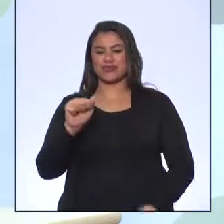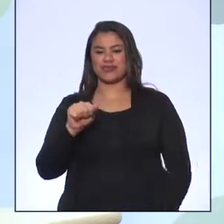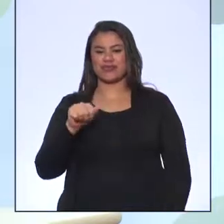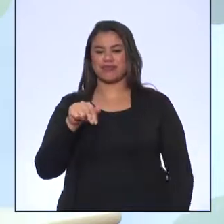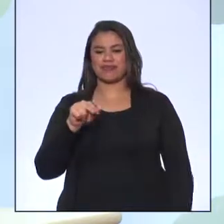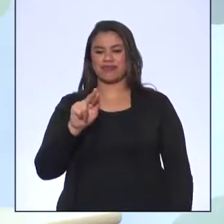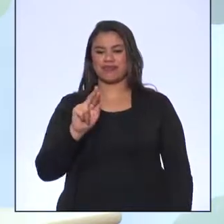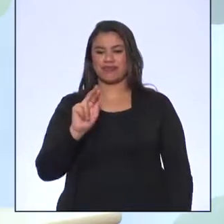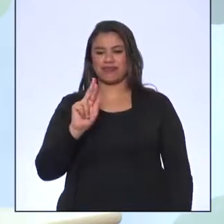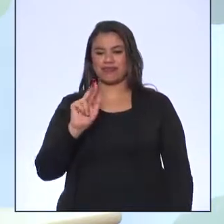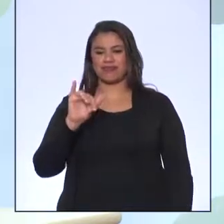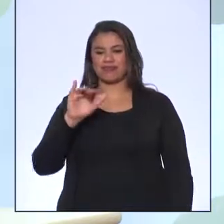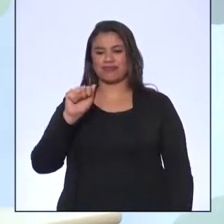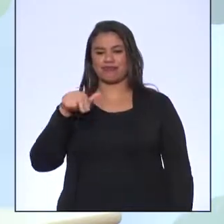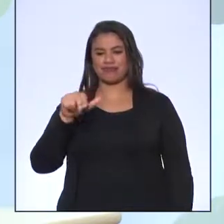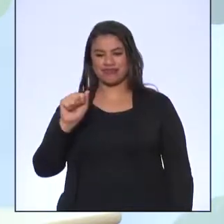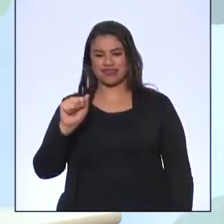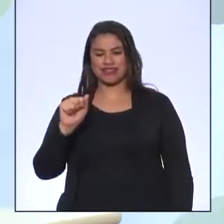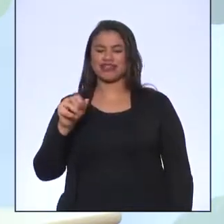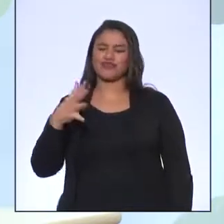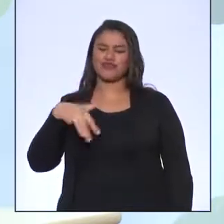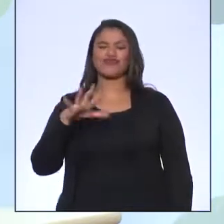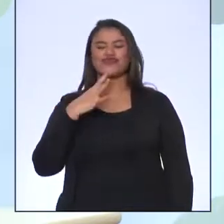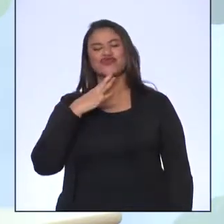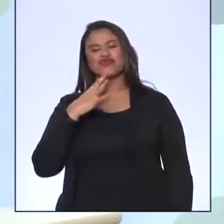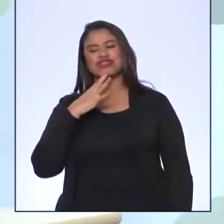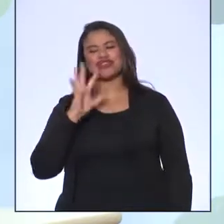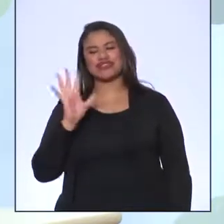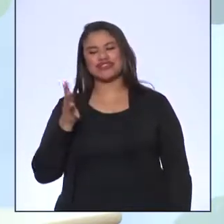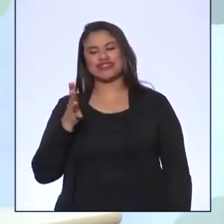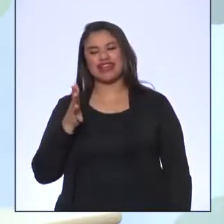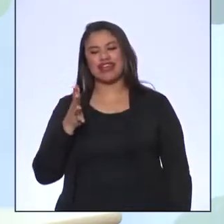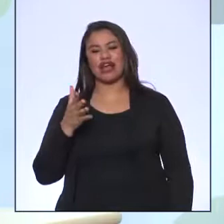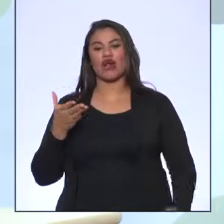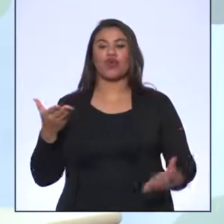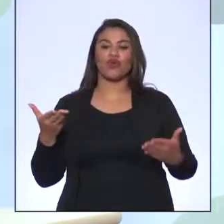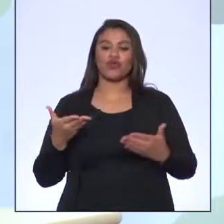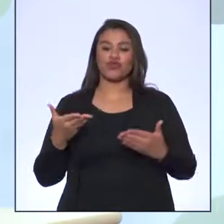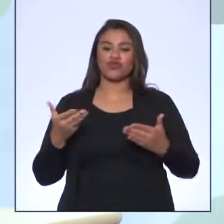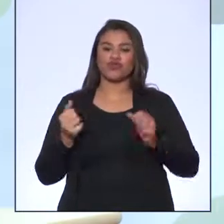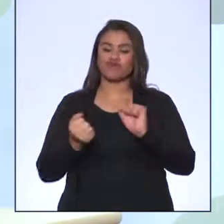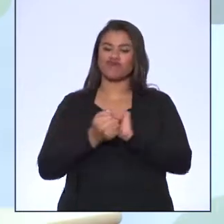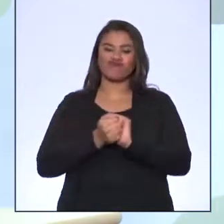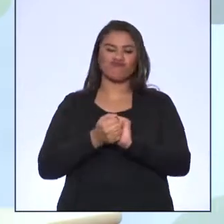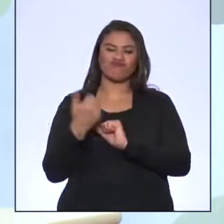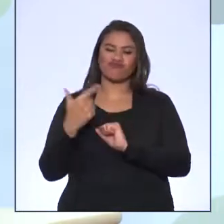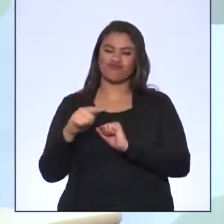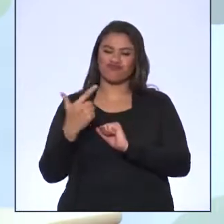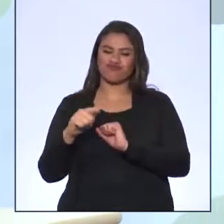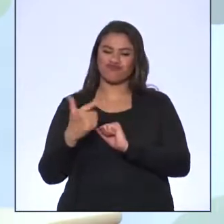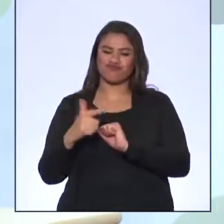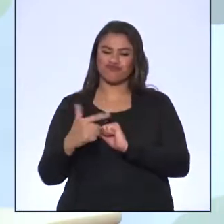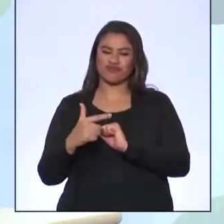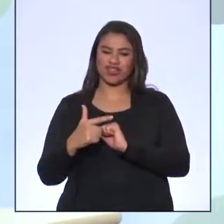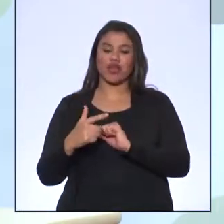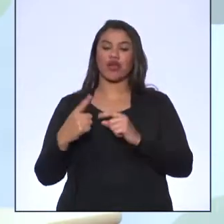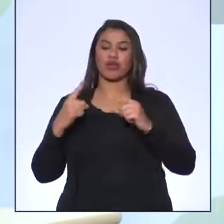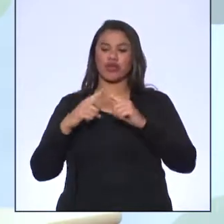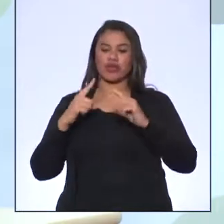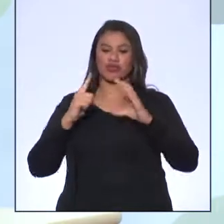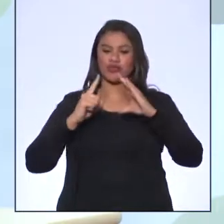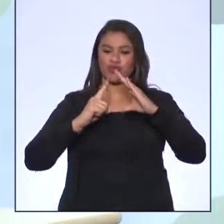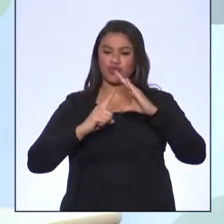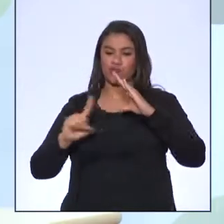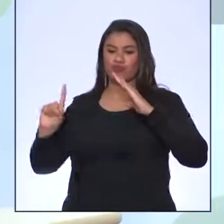vocês já conhecem das nossas outras aulas. Ela, nesse momento, ela não está aqui no estúdio conosco, né, devido ao isolamento